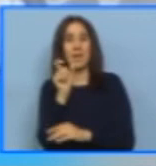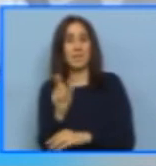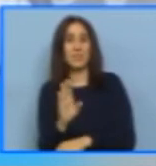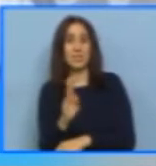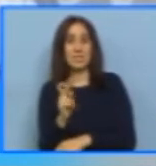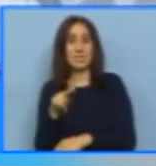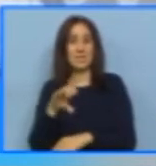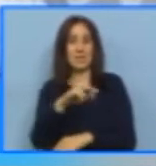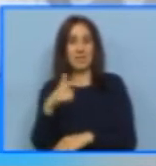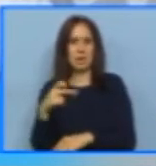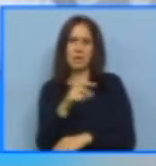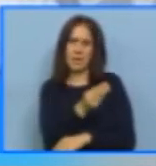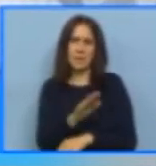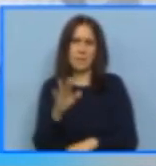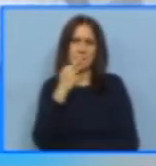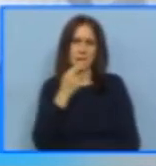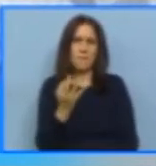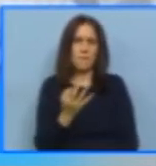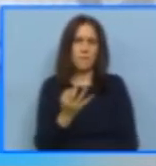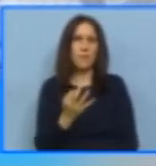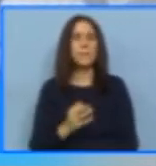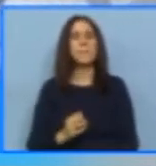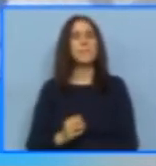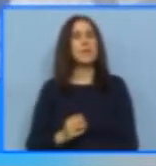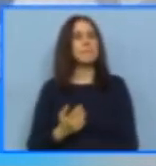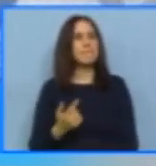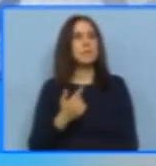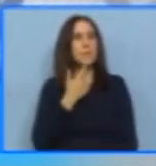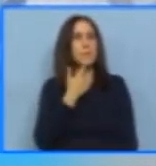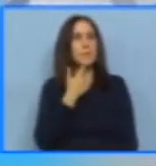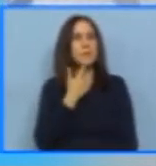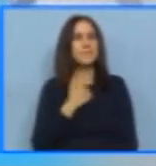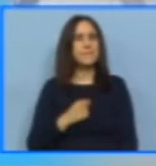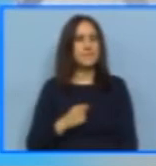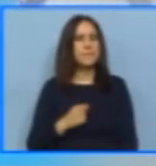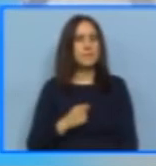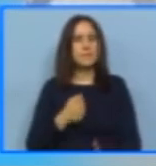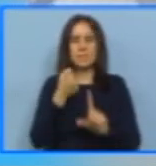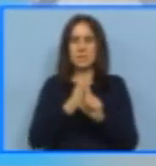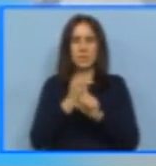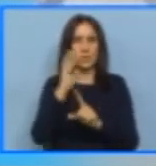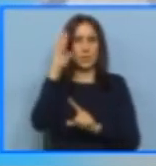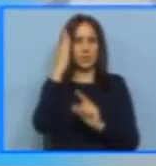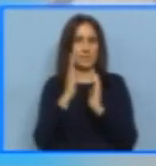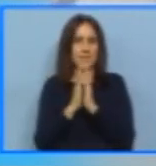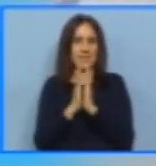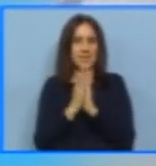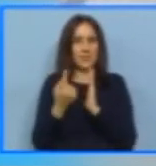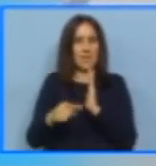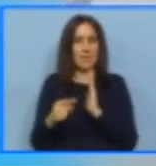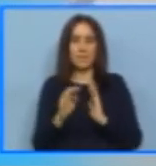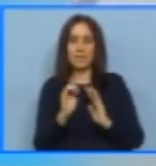não é? E tem imensas... os grandes desafios da Igreja e que a Igreja enfrenta